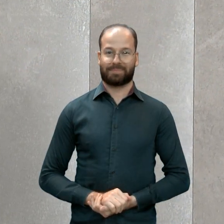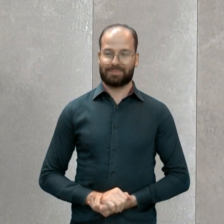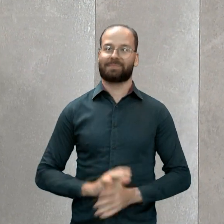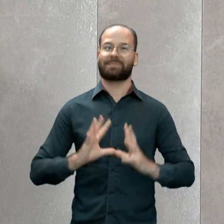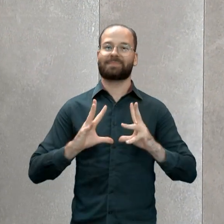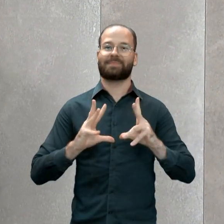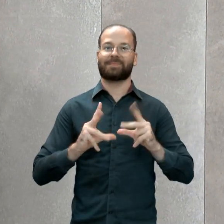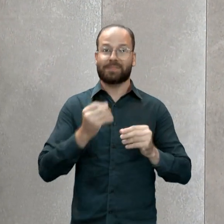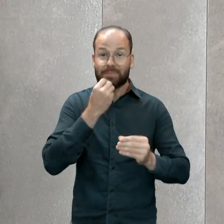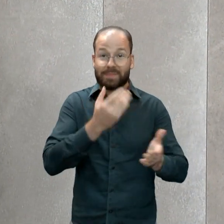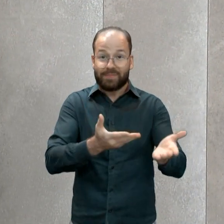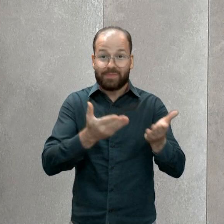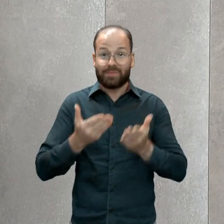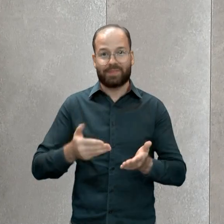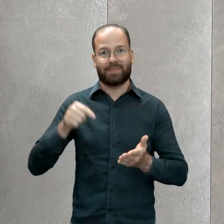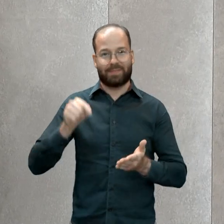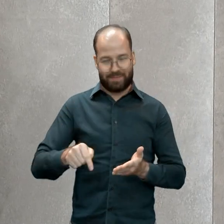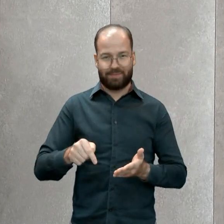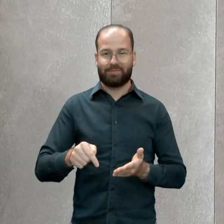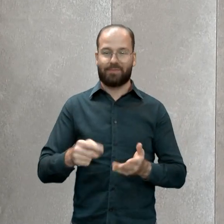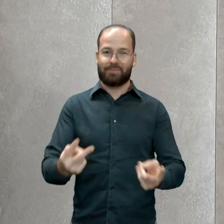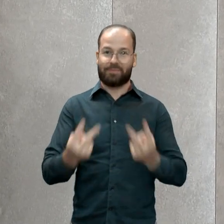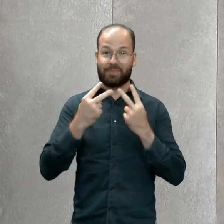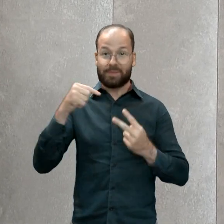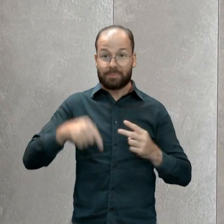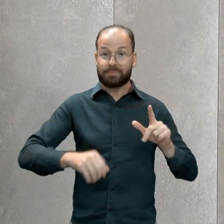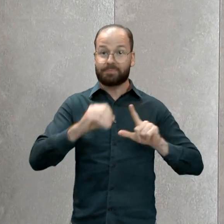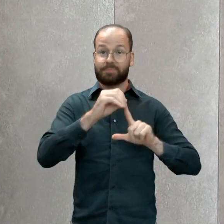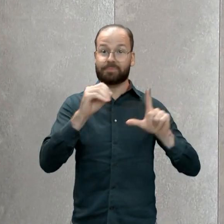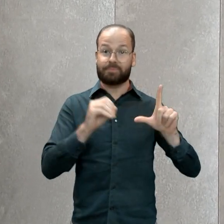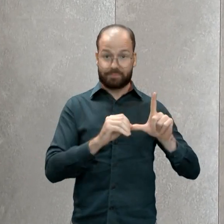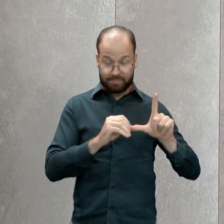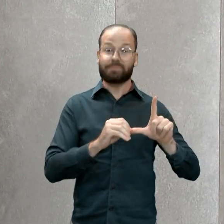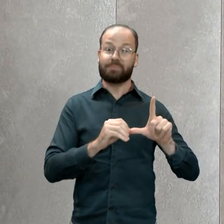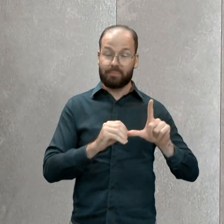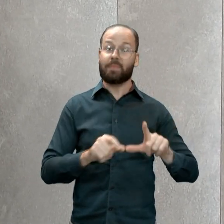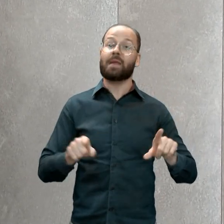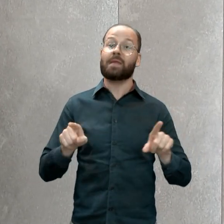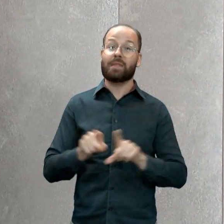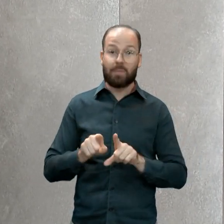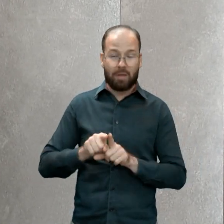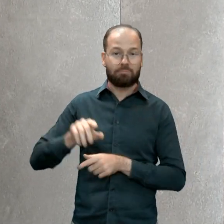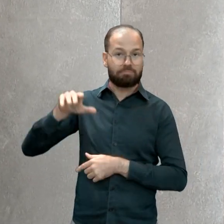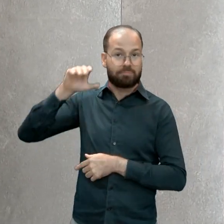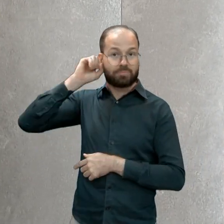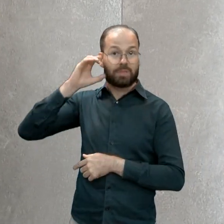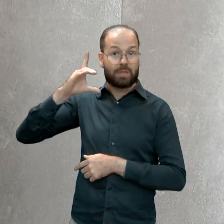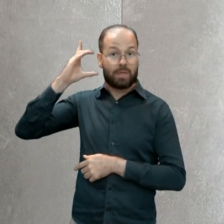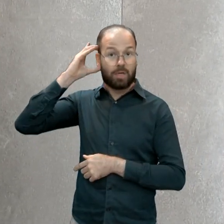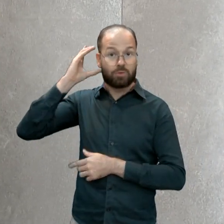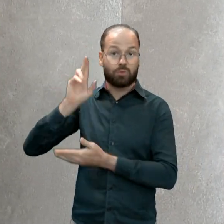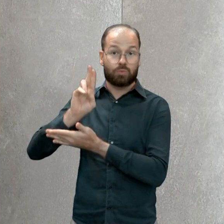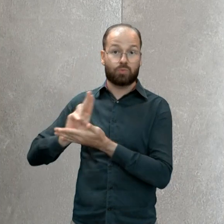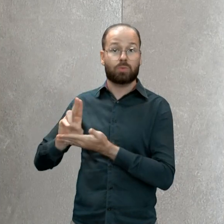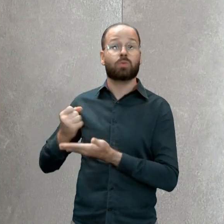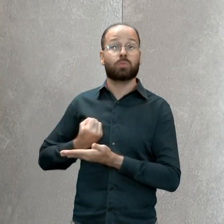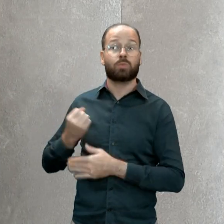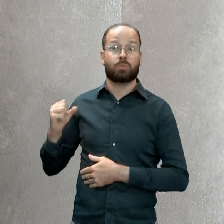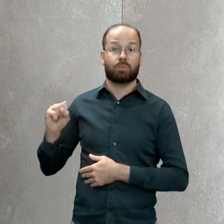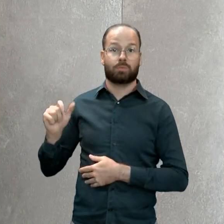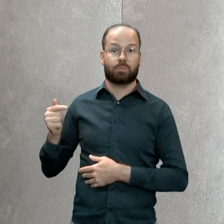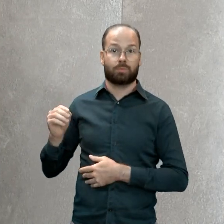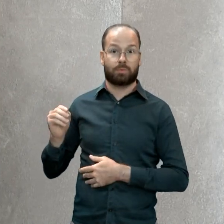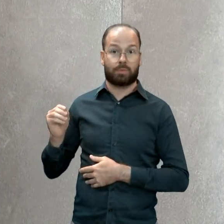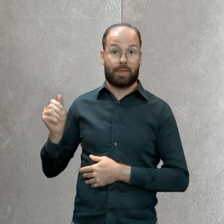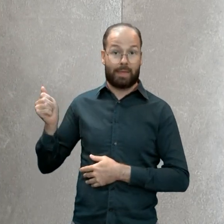Seja muito bem-vinda e muito bem-vindo você que acompanha a gente aqui pela TV UFG e também pela Rádio Universitária 870